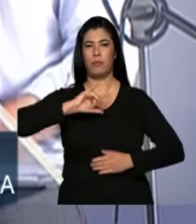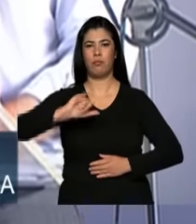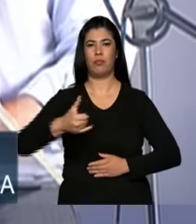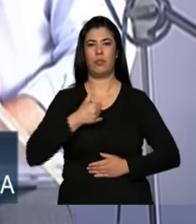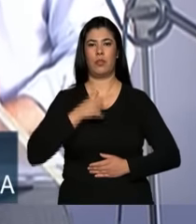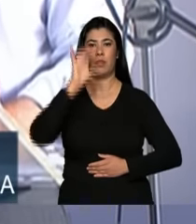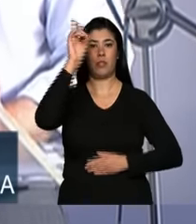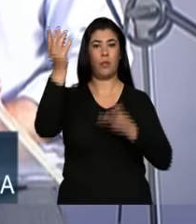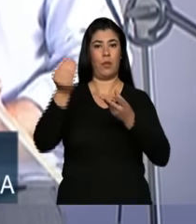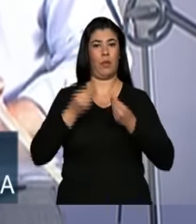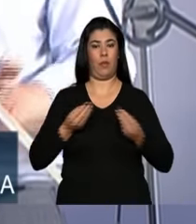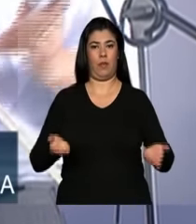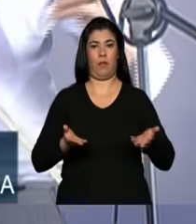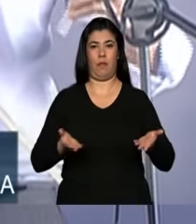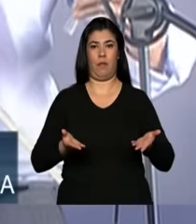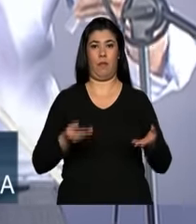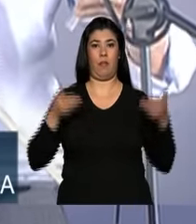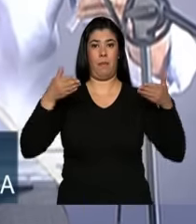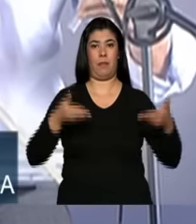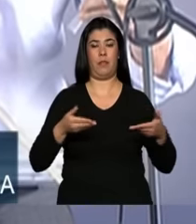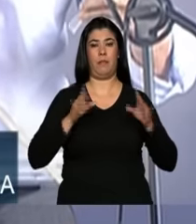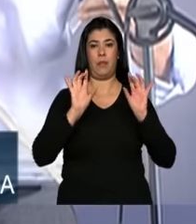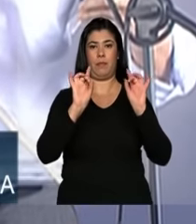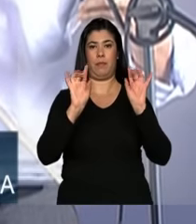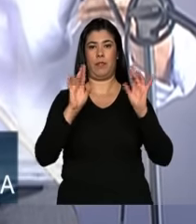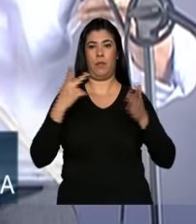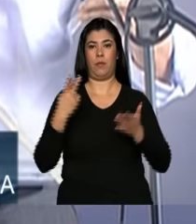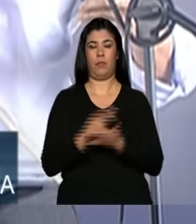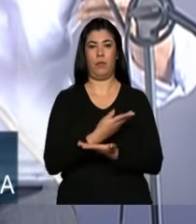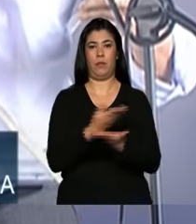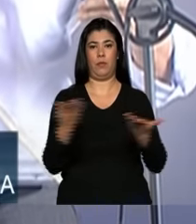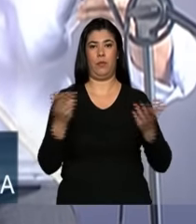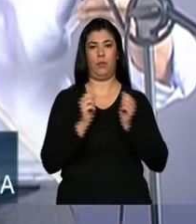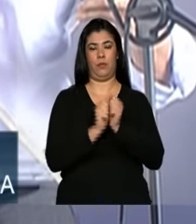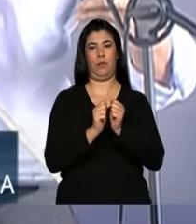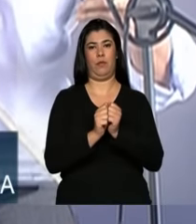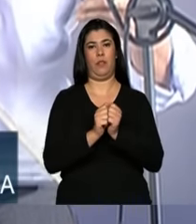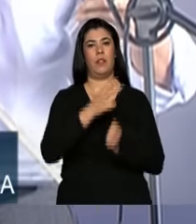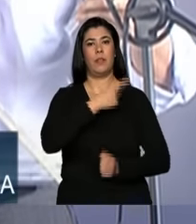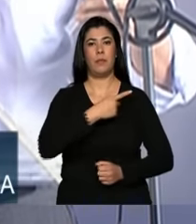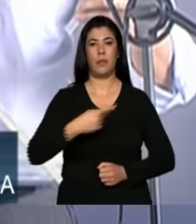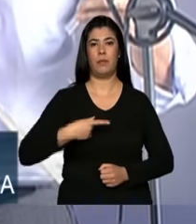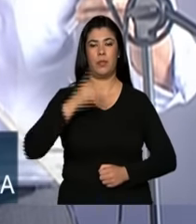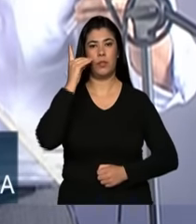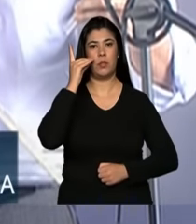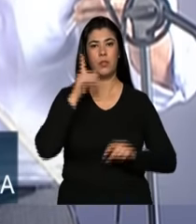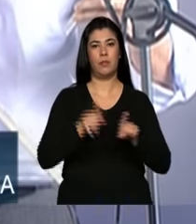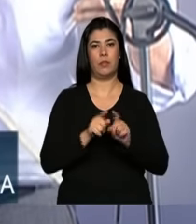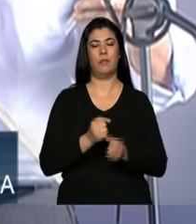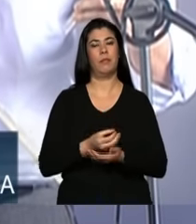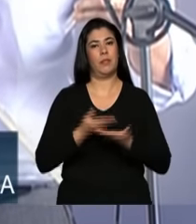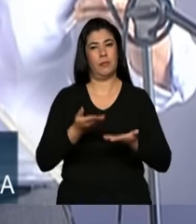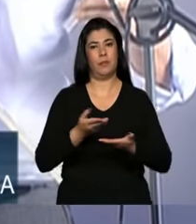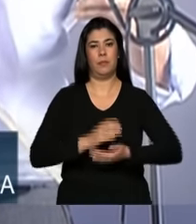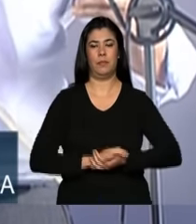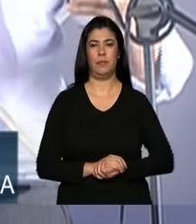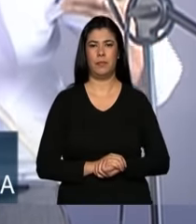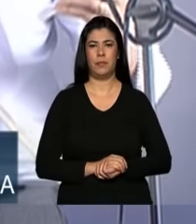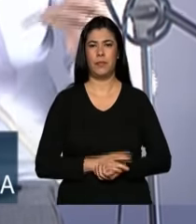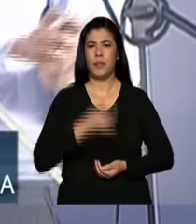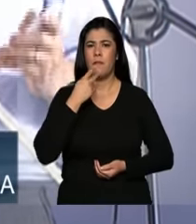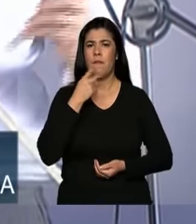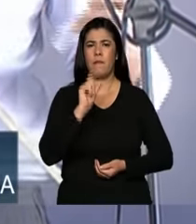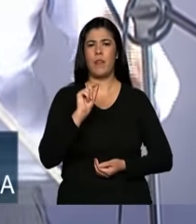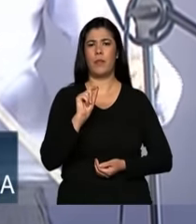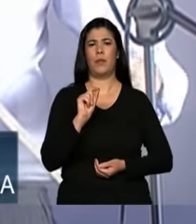Ele nos dá de estar aqui nesse momento especial com a nossa presidenta Dilma. Eu diria,